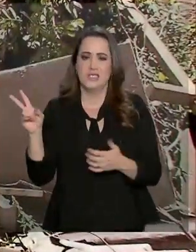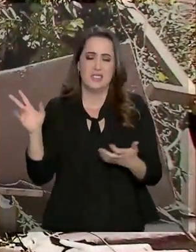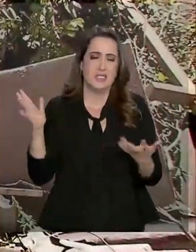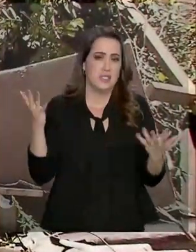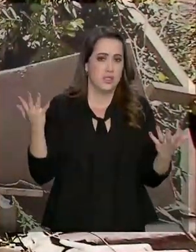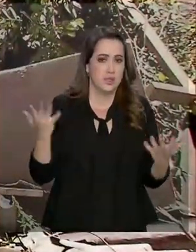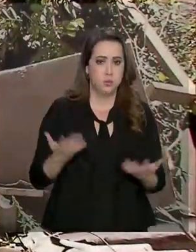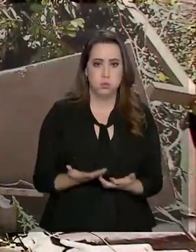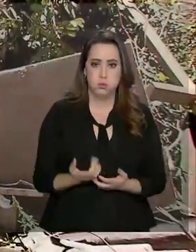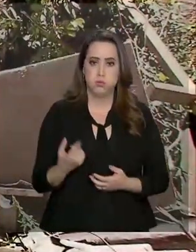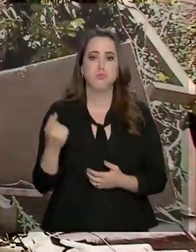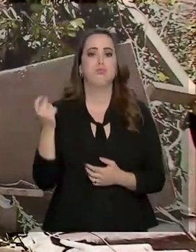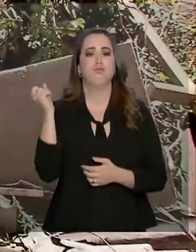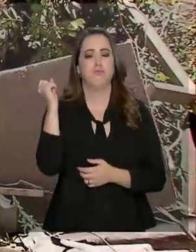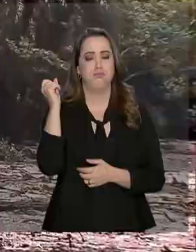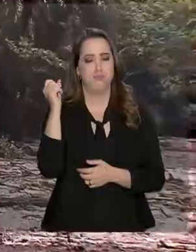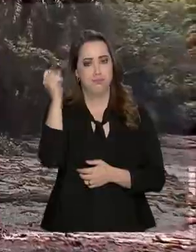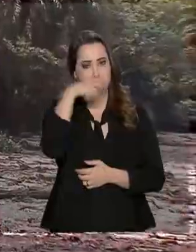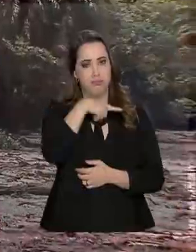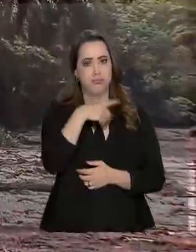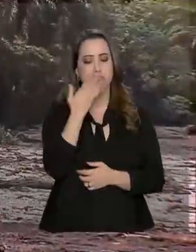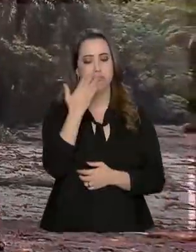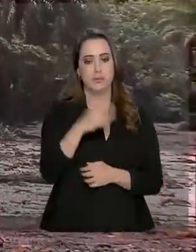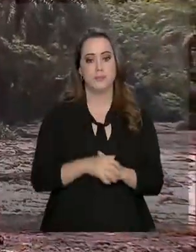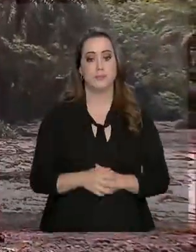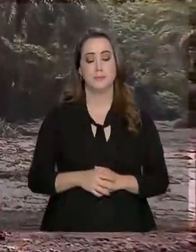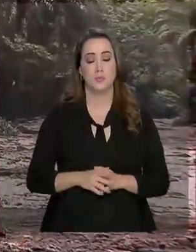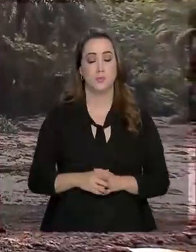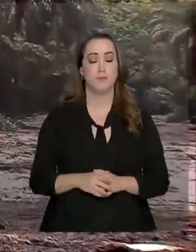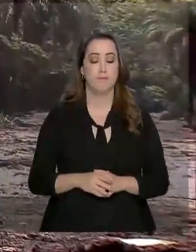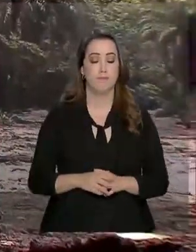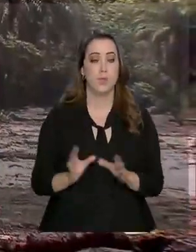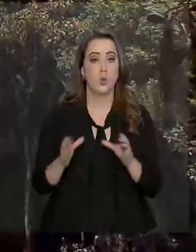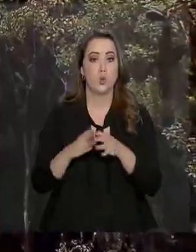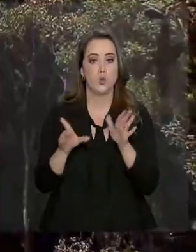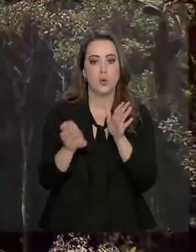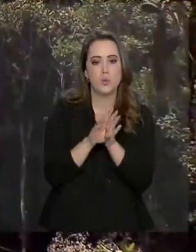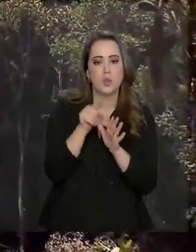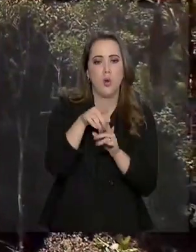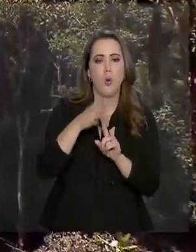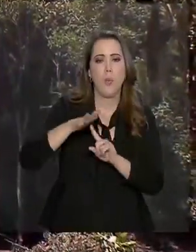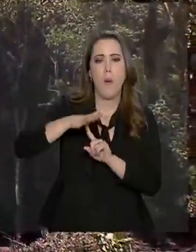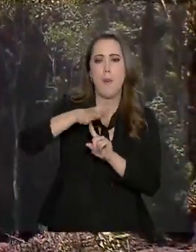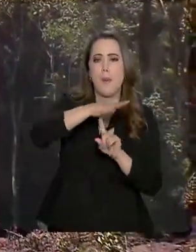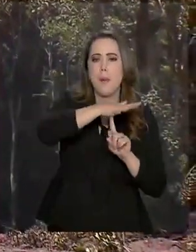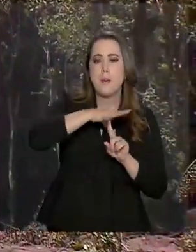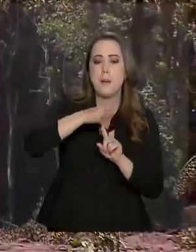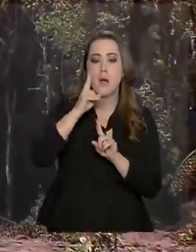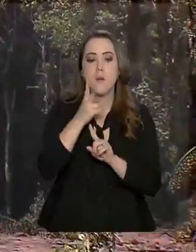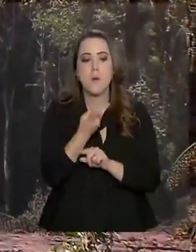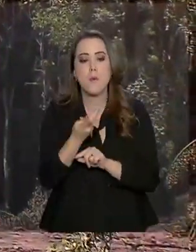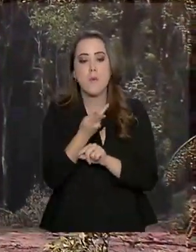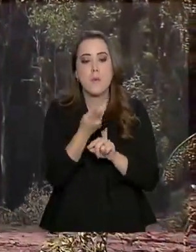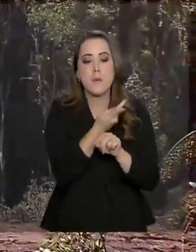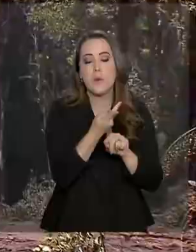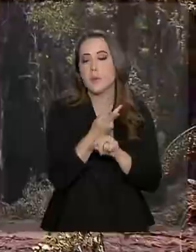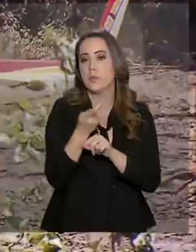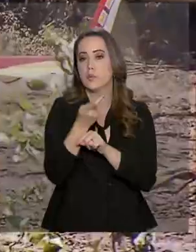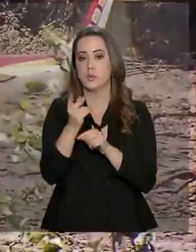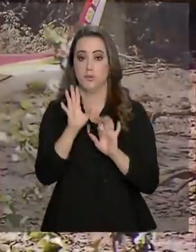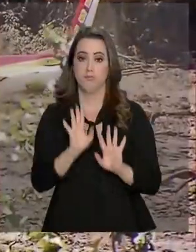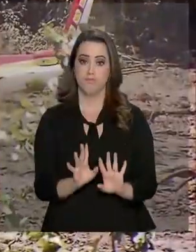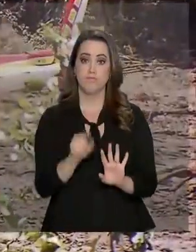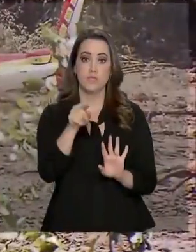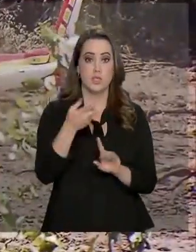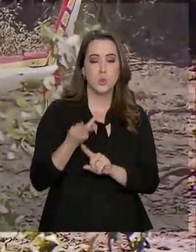situação muito desoladora. Nossa equipe chegou ao local quando um helicóptero do Corpo de Bombeiros estava fazendo buscas na região.